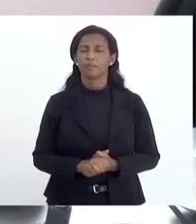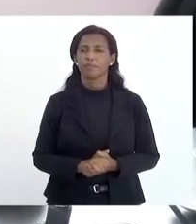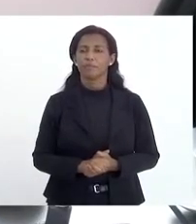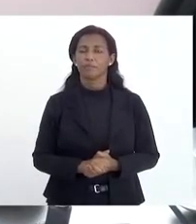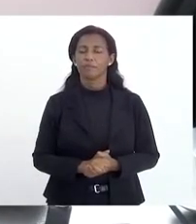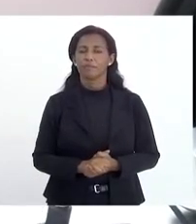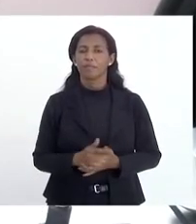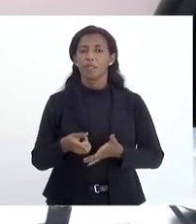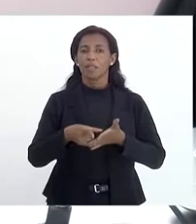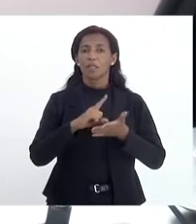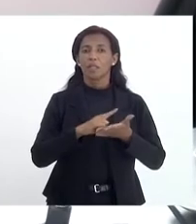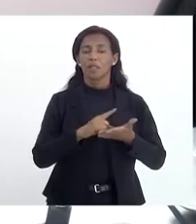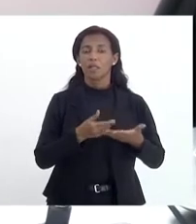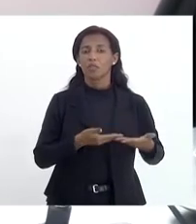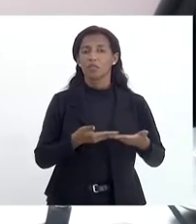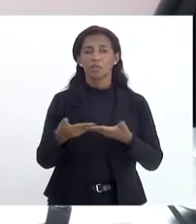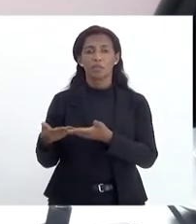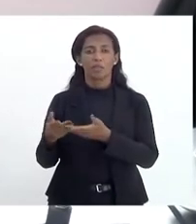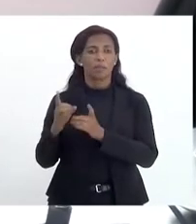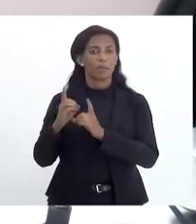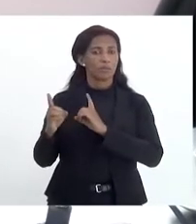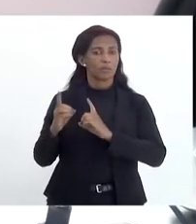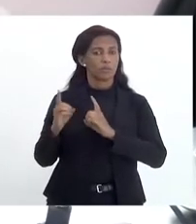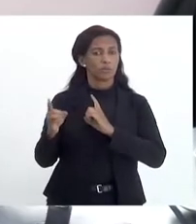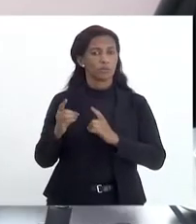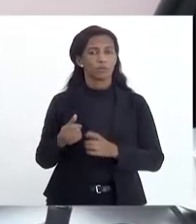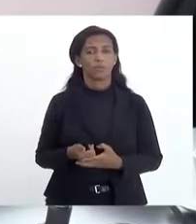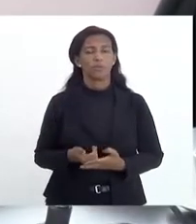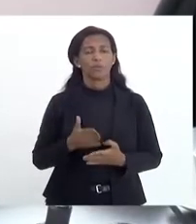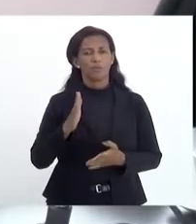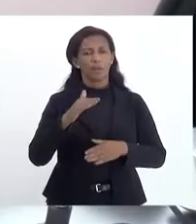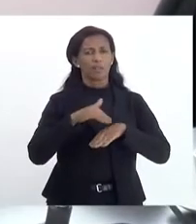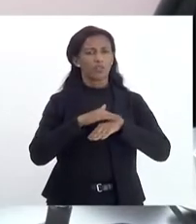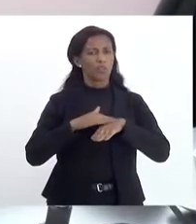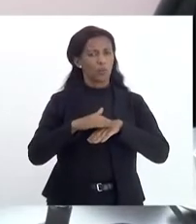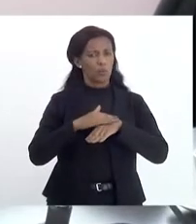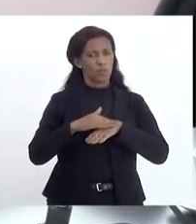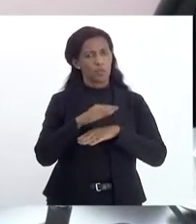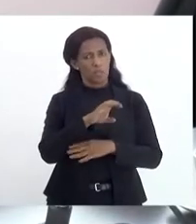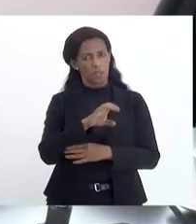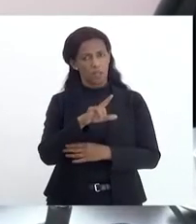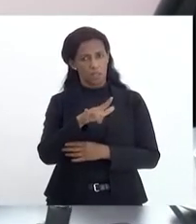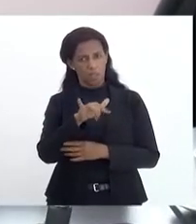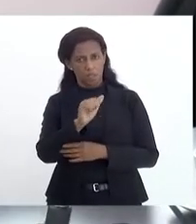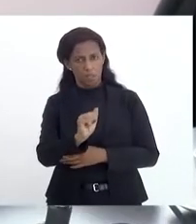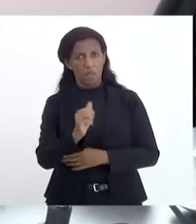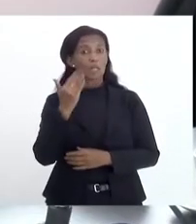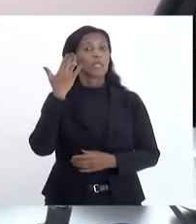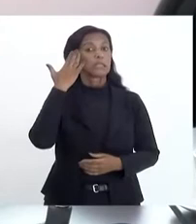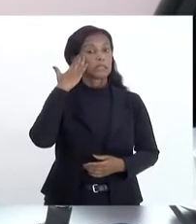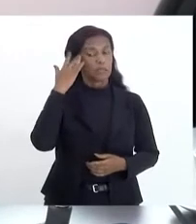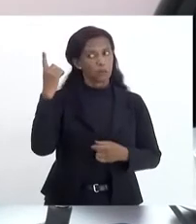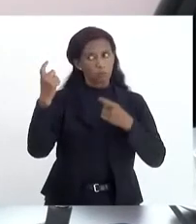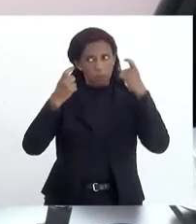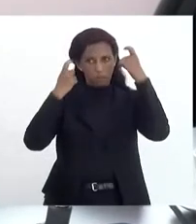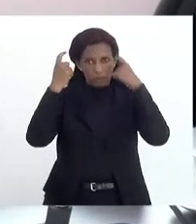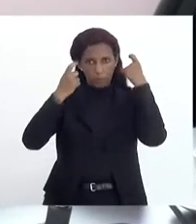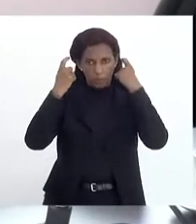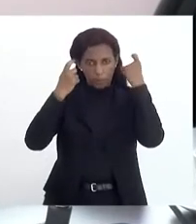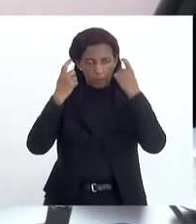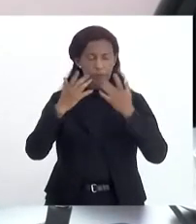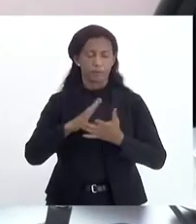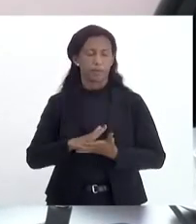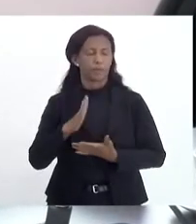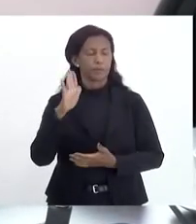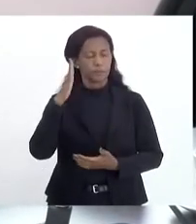antes de encaminhar a discussão, Vossa Excelência, quero dizer que conversei com a deputada Célia. Entendo a preocupação. A deputada